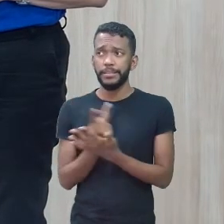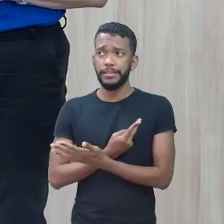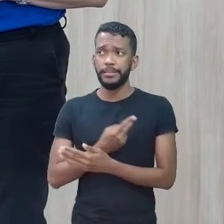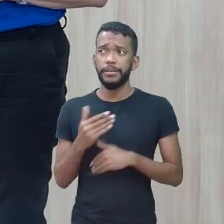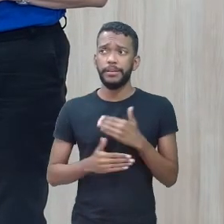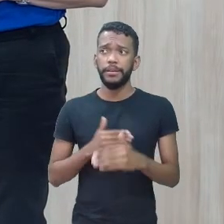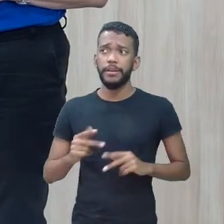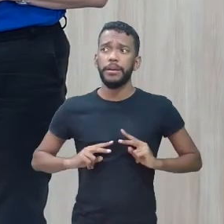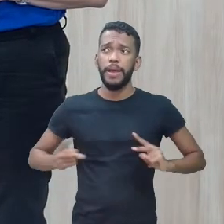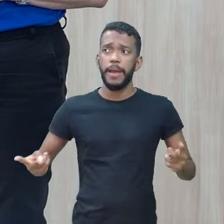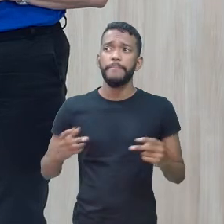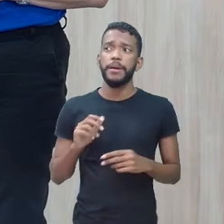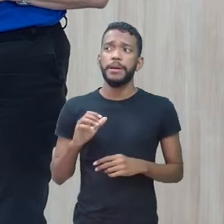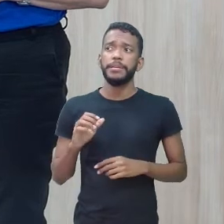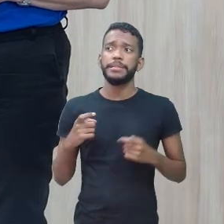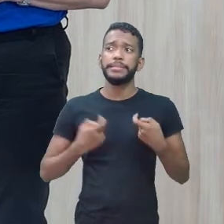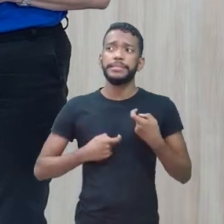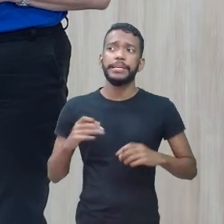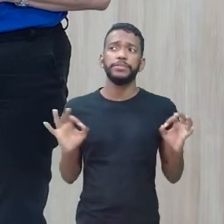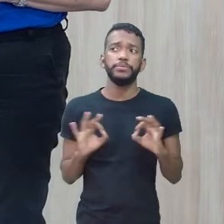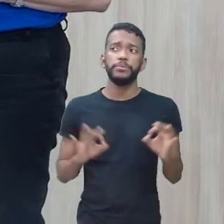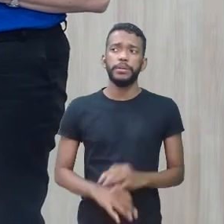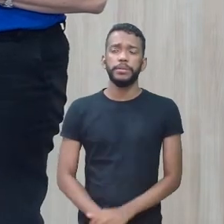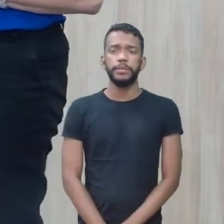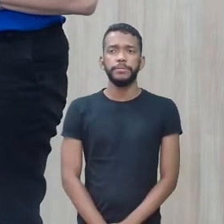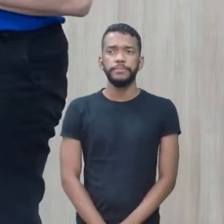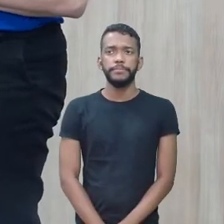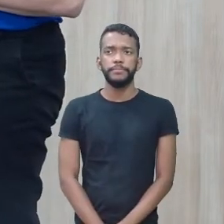essa reprodução nesses seres.